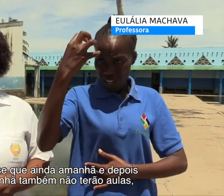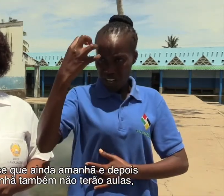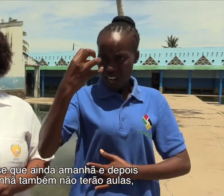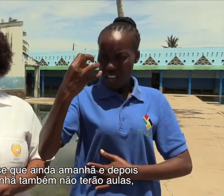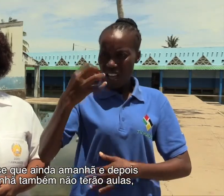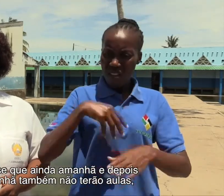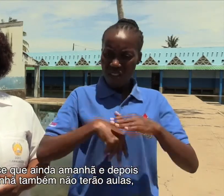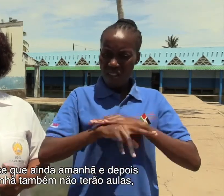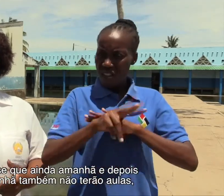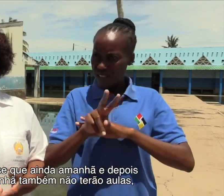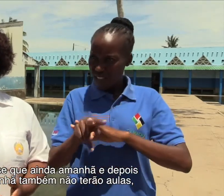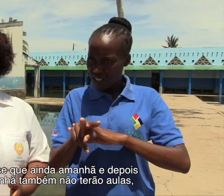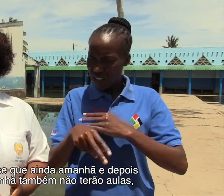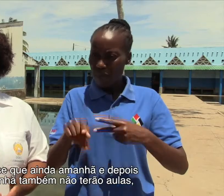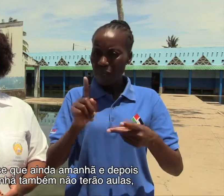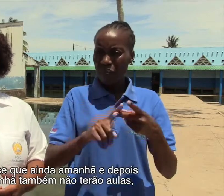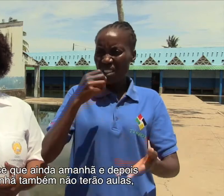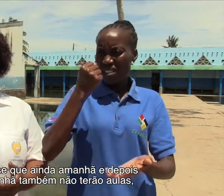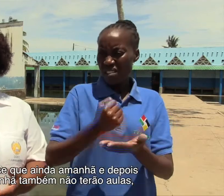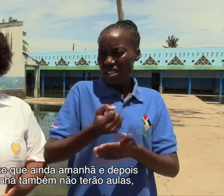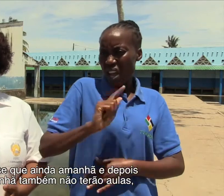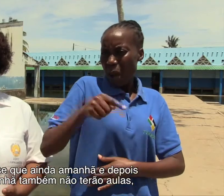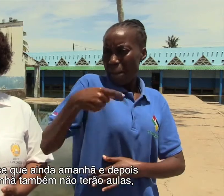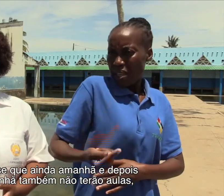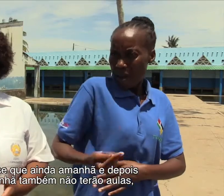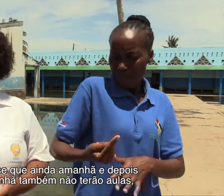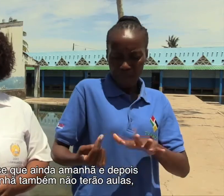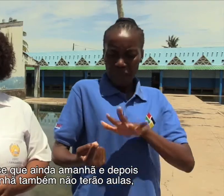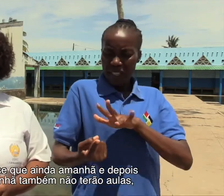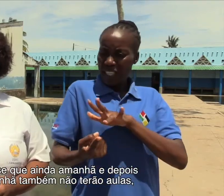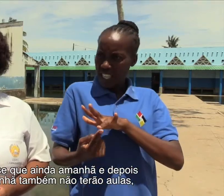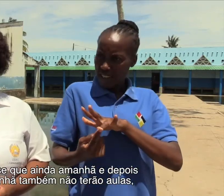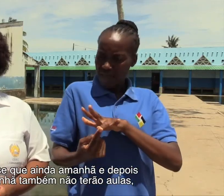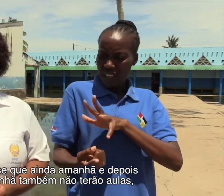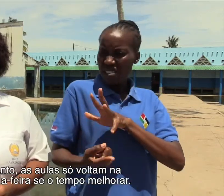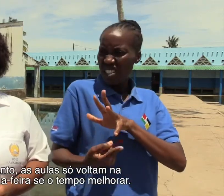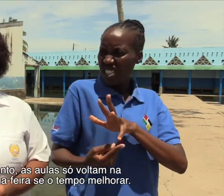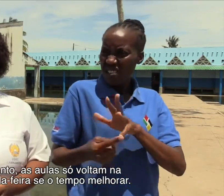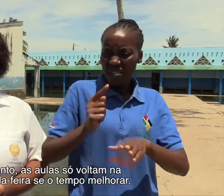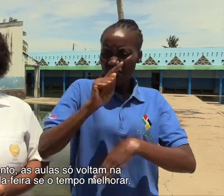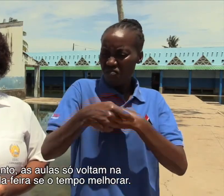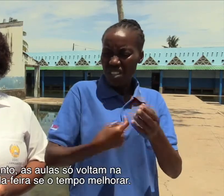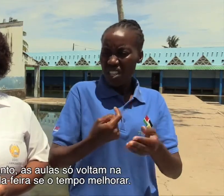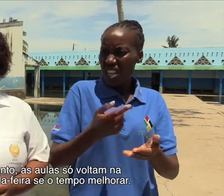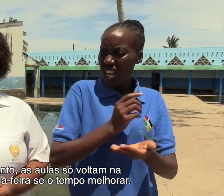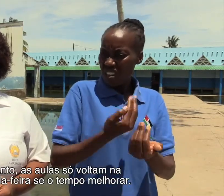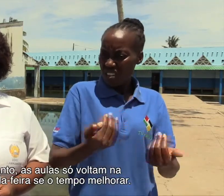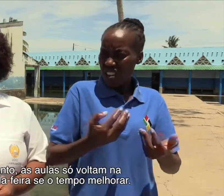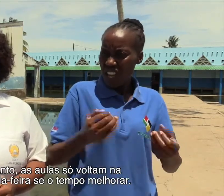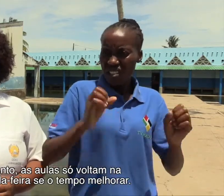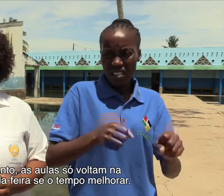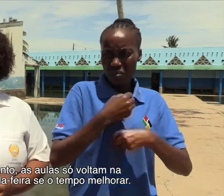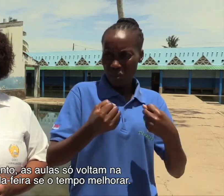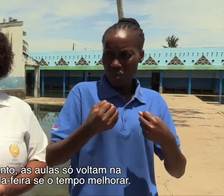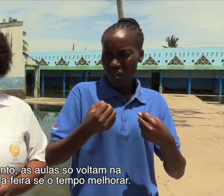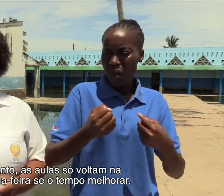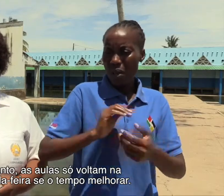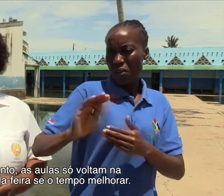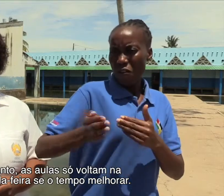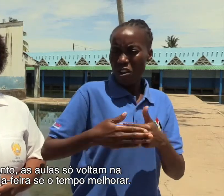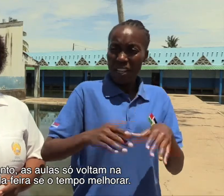decidiu-se que ainda amanhã e depois da manhã também não terão aulas. Portanto, as aulas só voltam na segunda